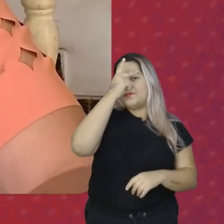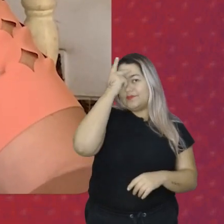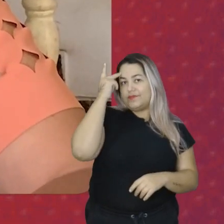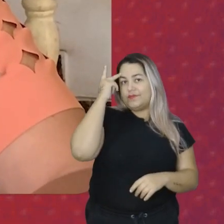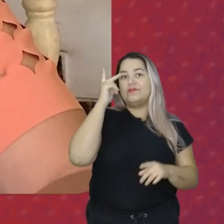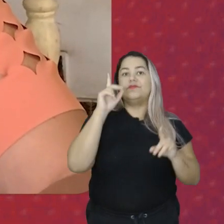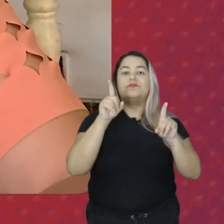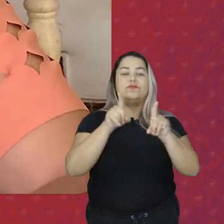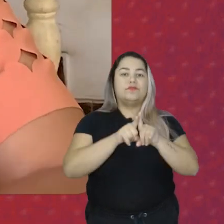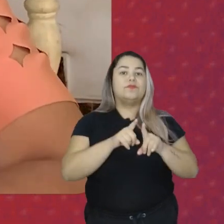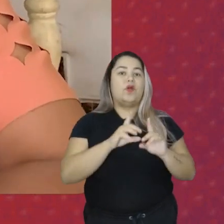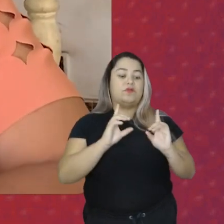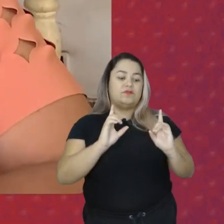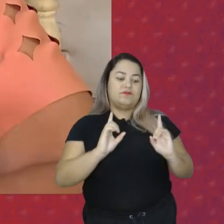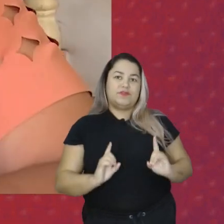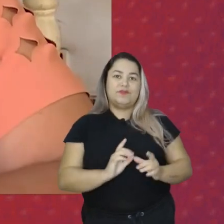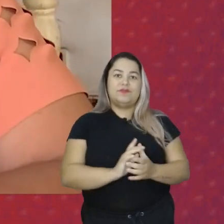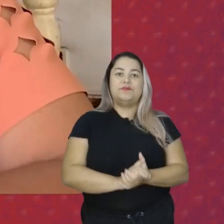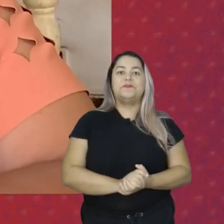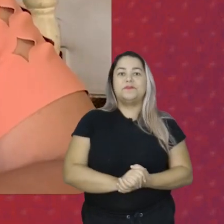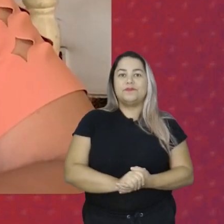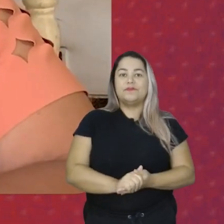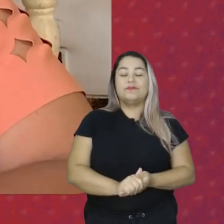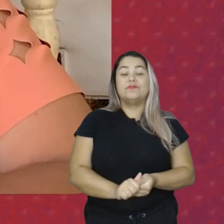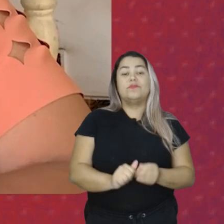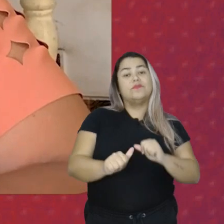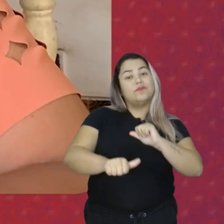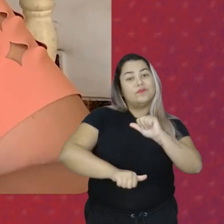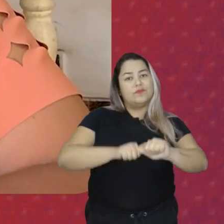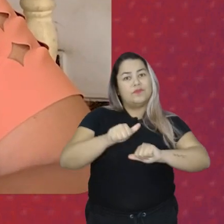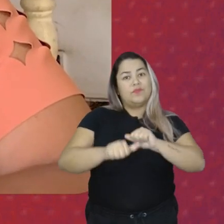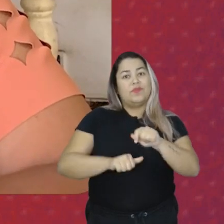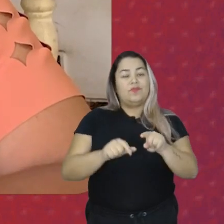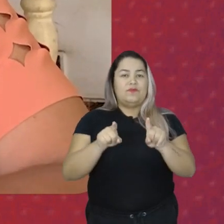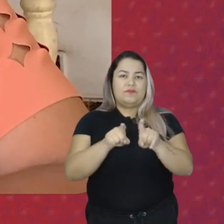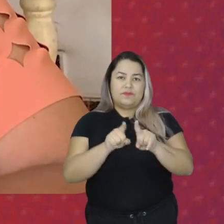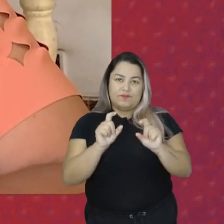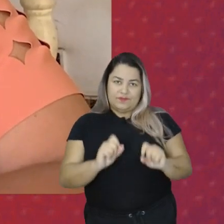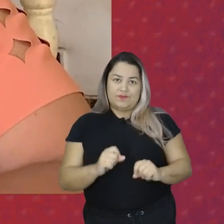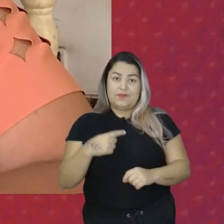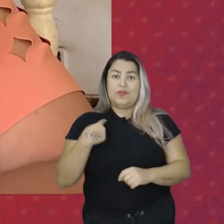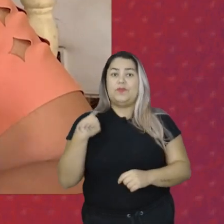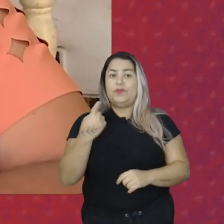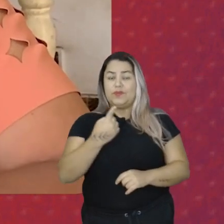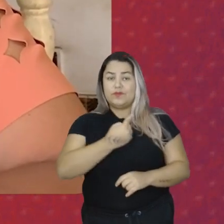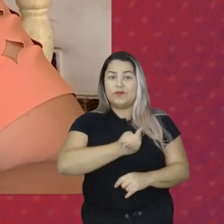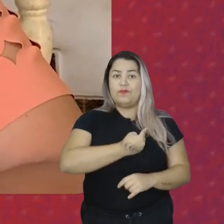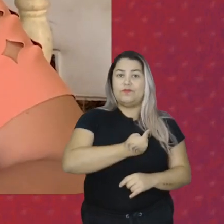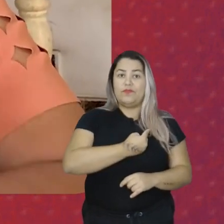com deficiência. Essa mudança conceitual que a gente